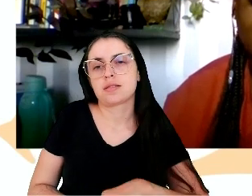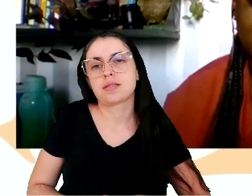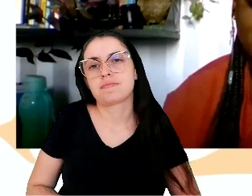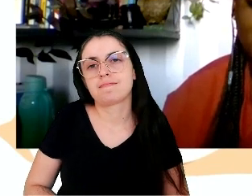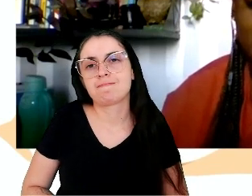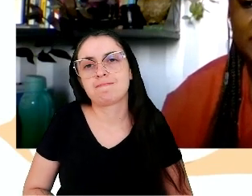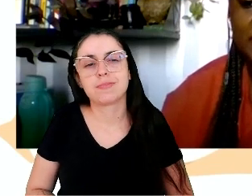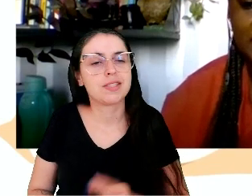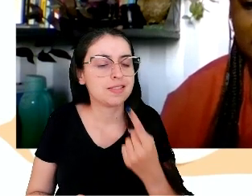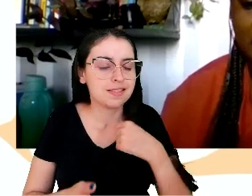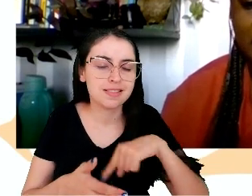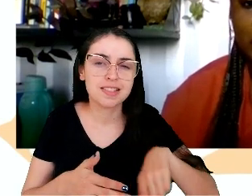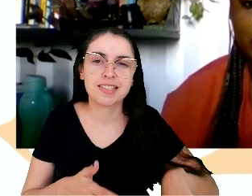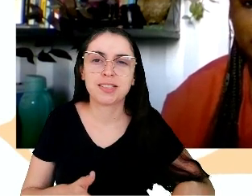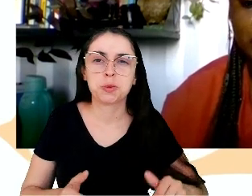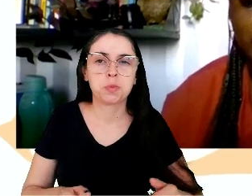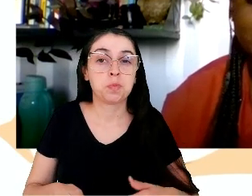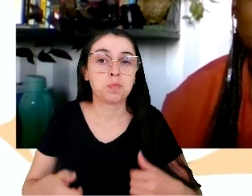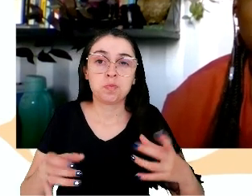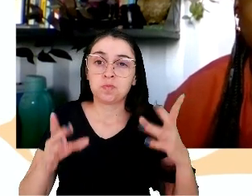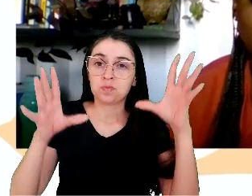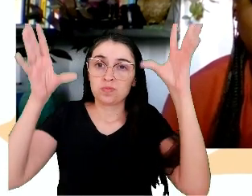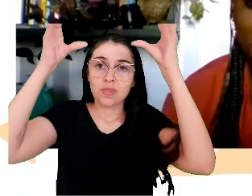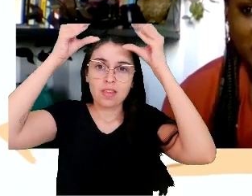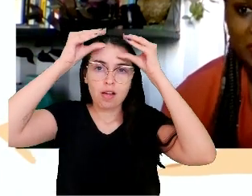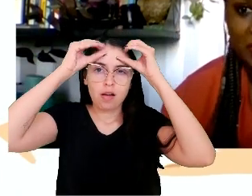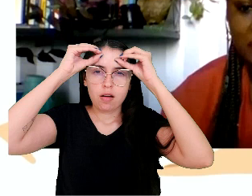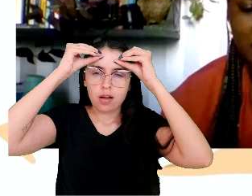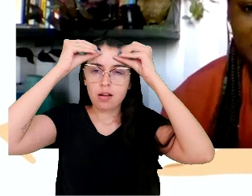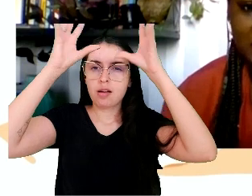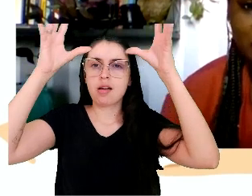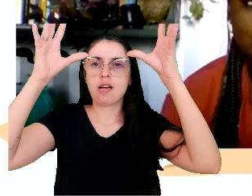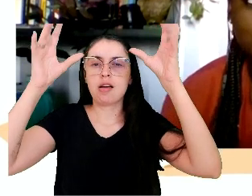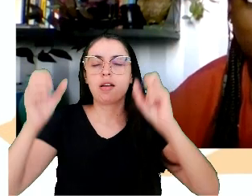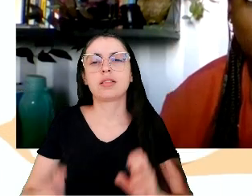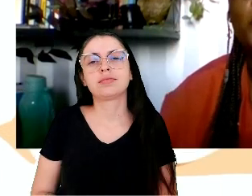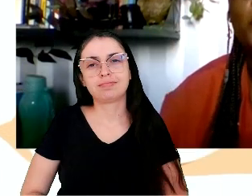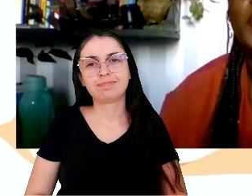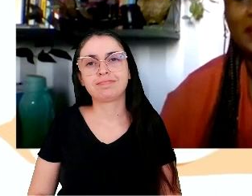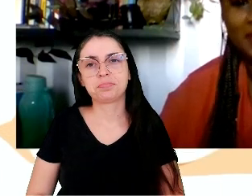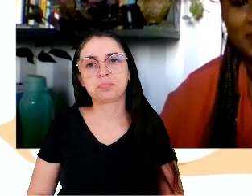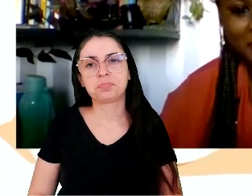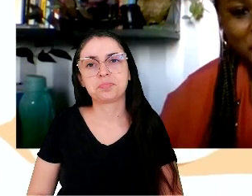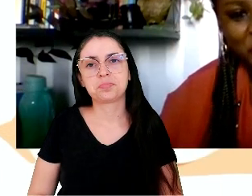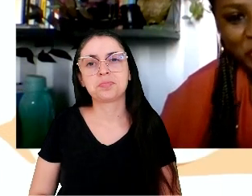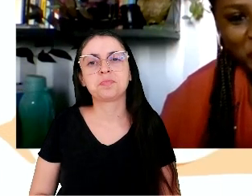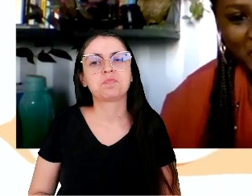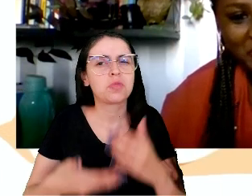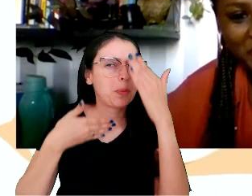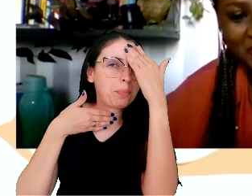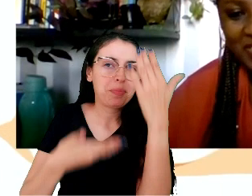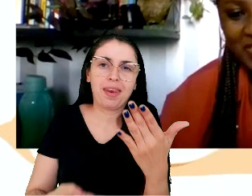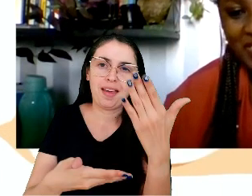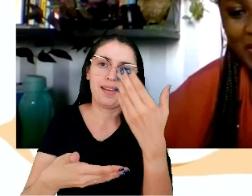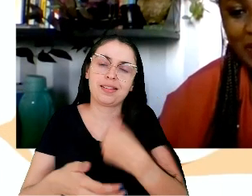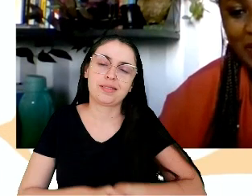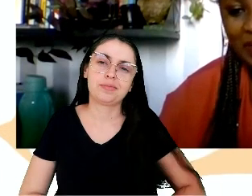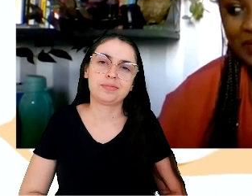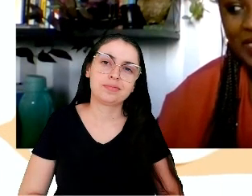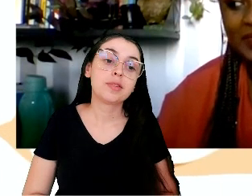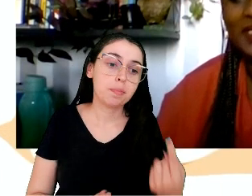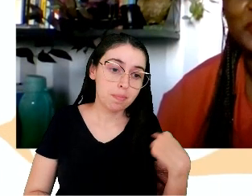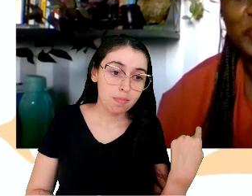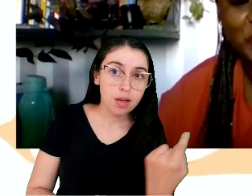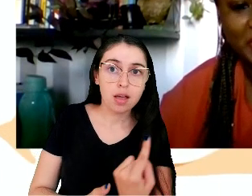daqui extremamente enriquecida por todo o conhecimento que foi compartilhado por vocês. Eu estou muito grata, muito mais do que vir aqui